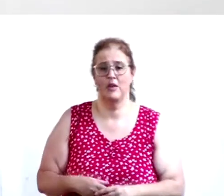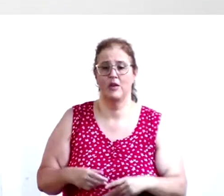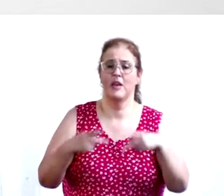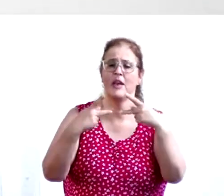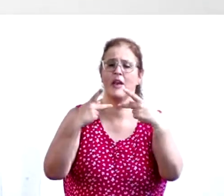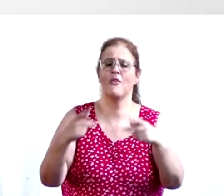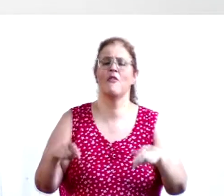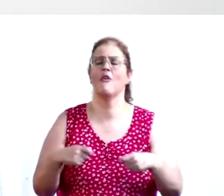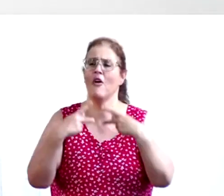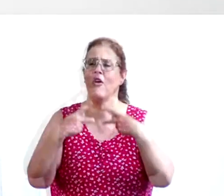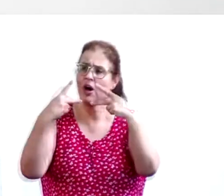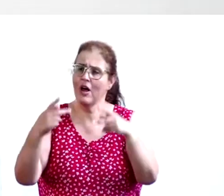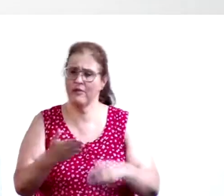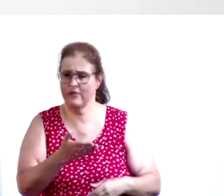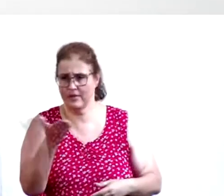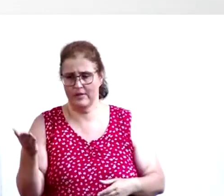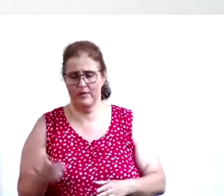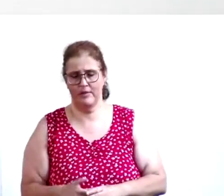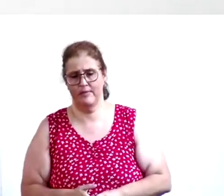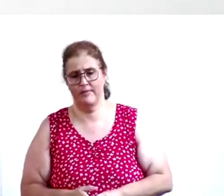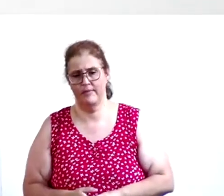com vocês.